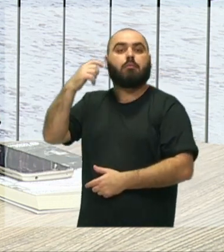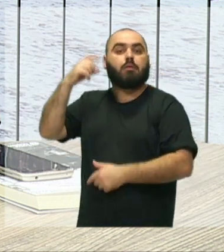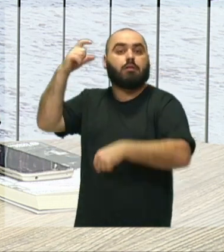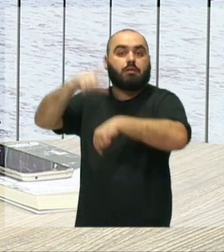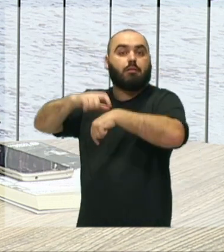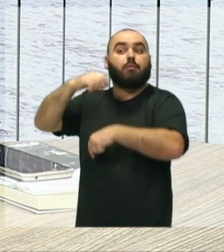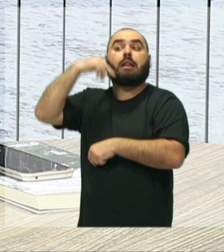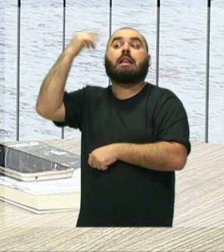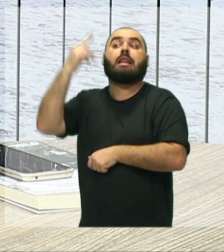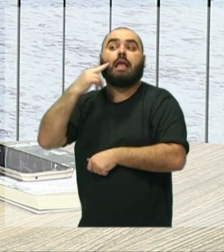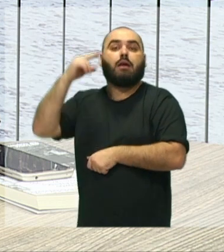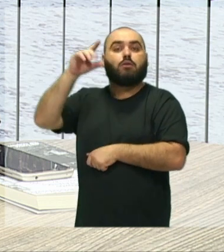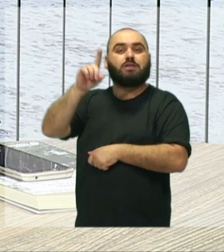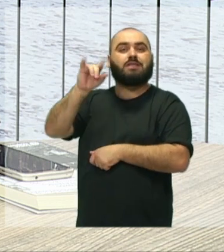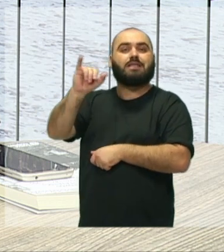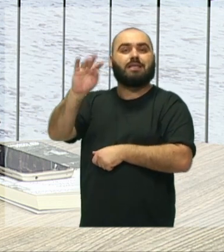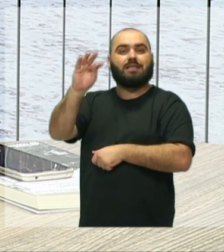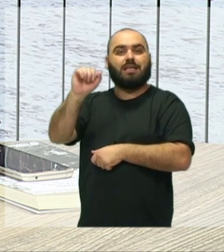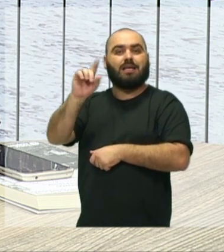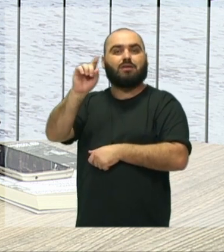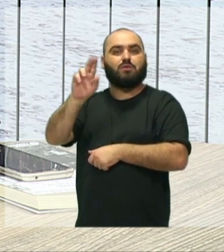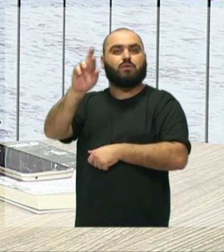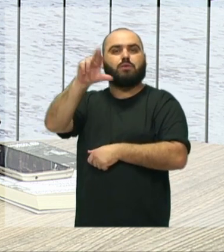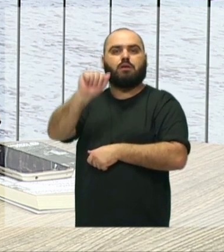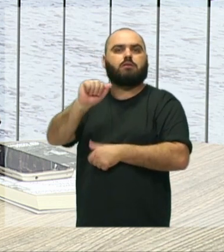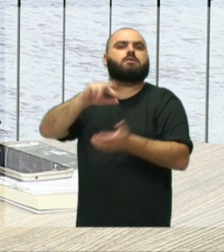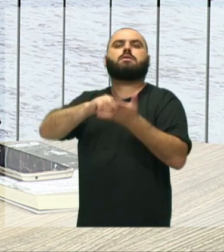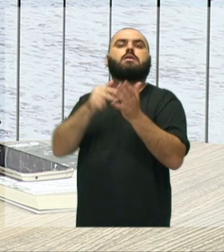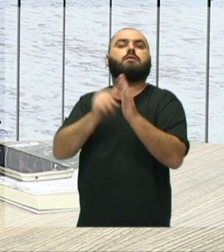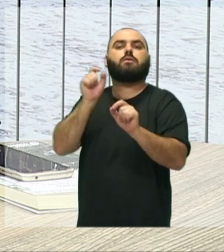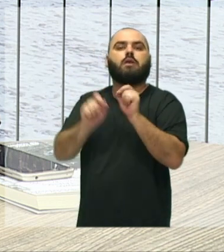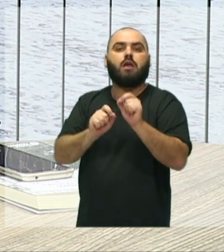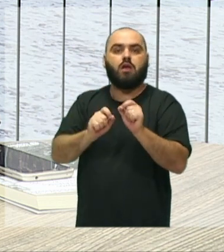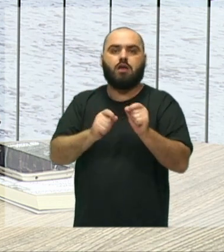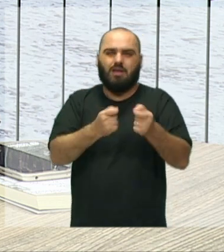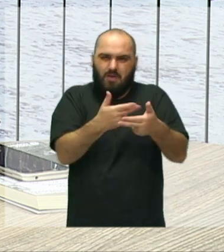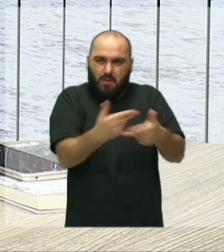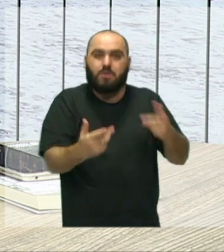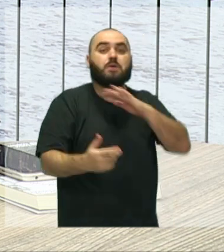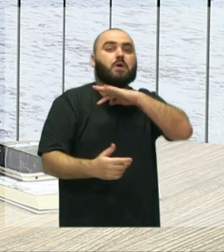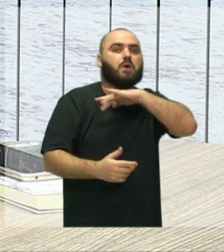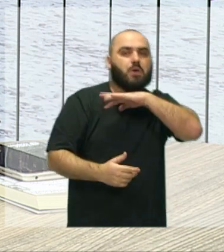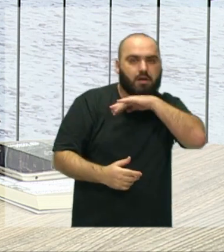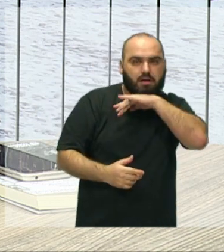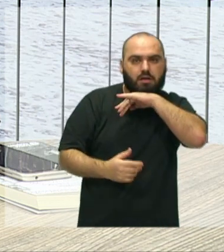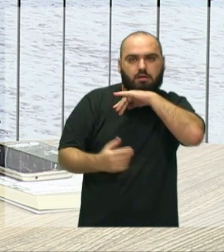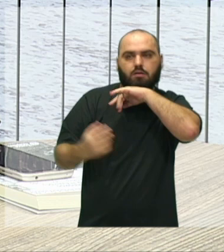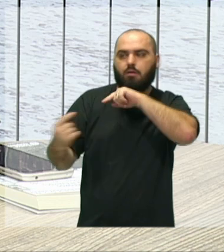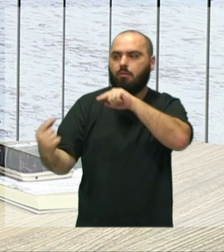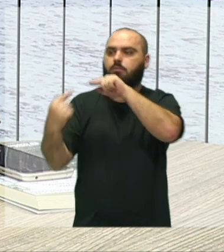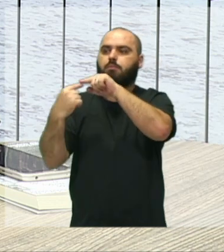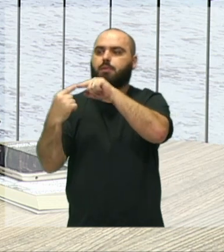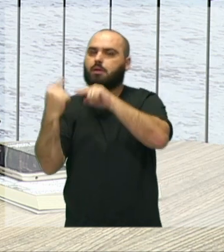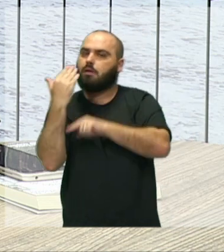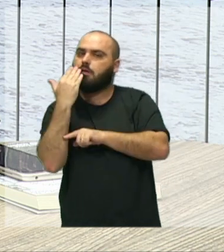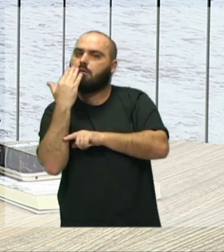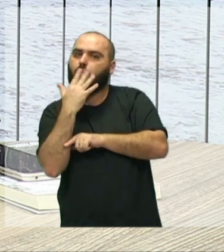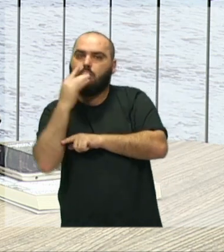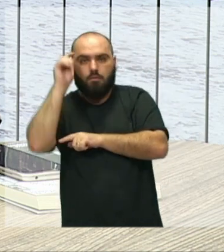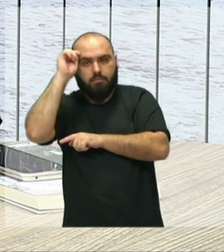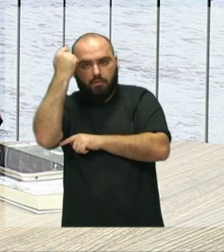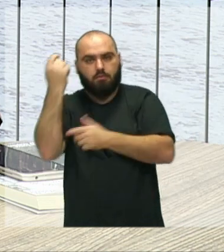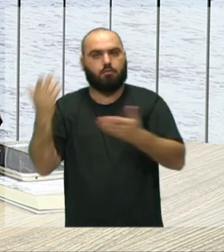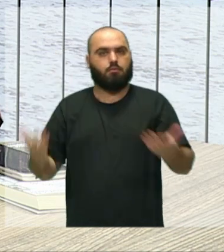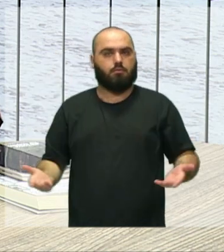tudo que é ruim está ligado a uma determinada cor que caracteriza alguns grupos humanos. E uma expressão